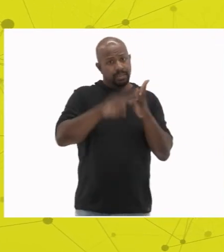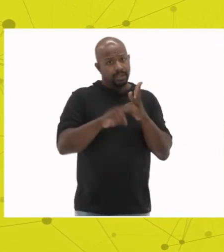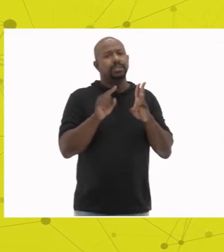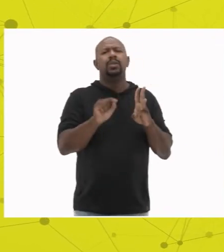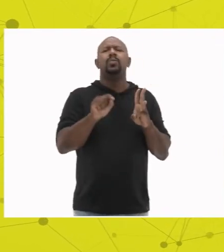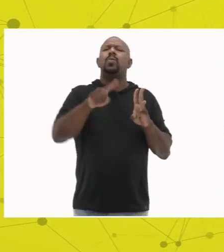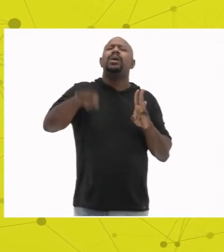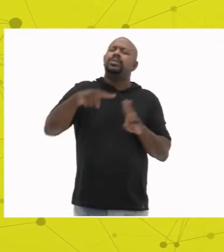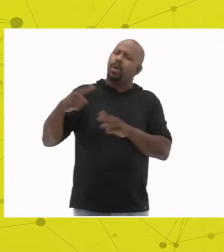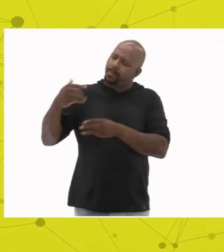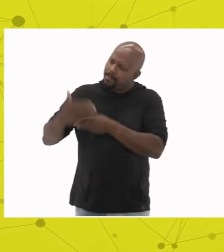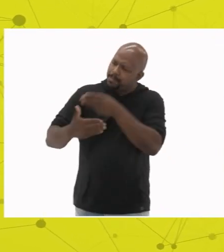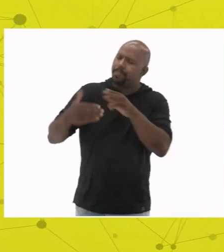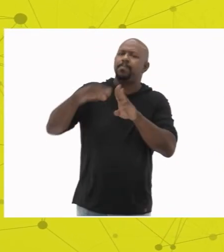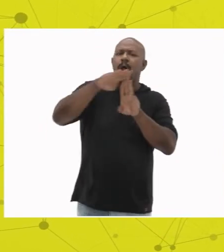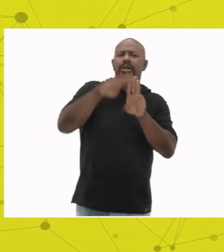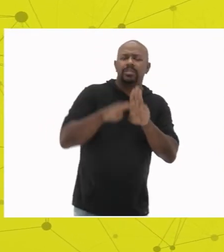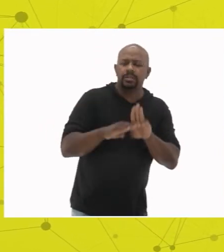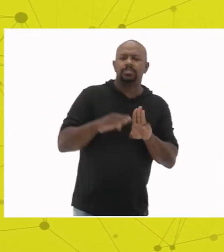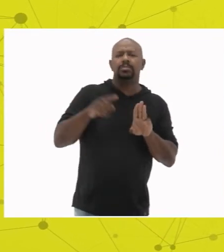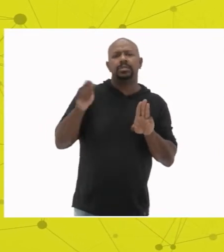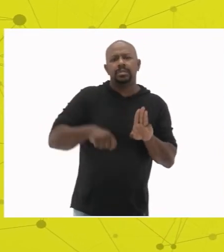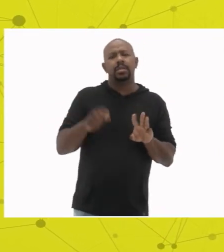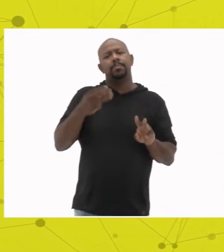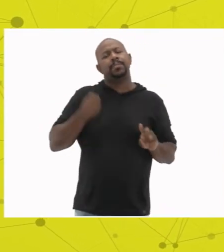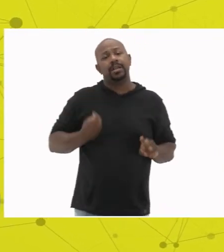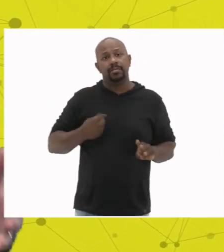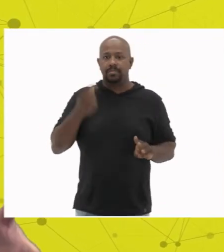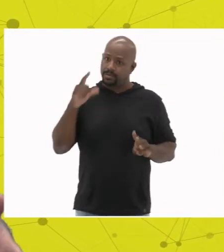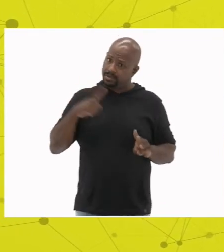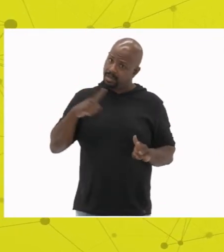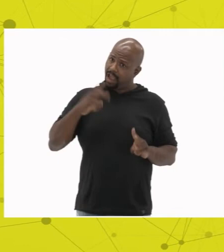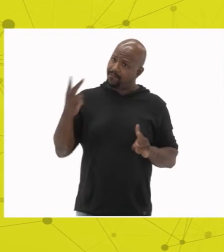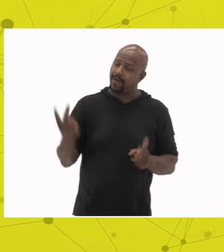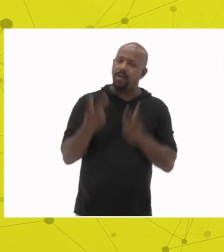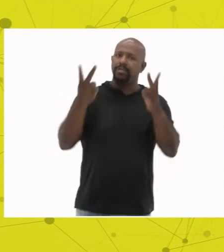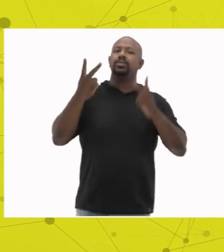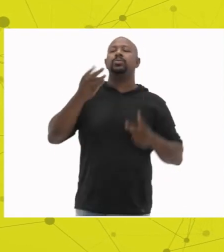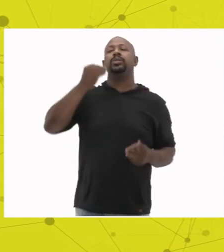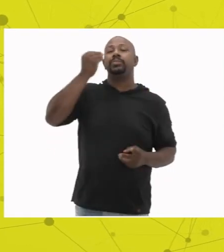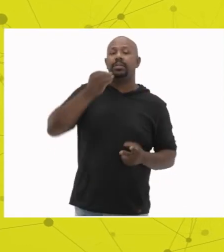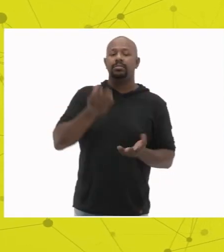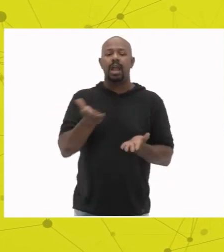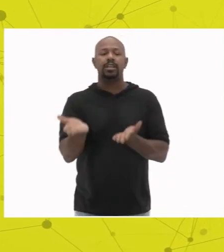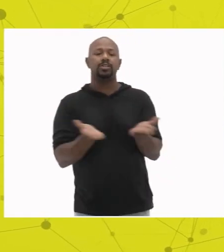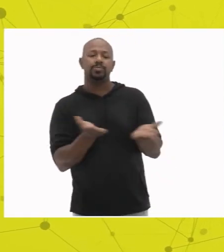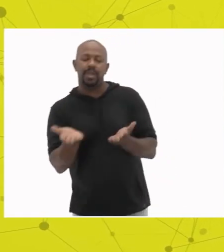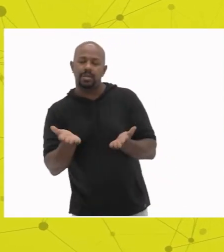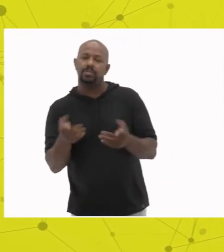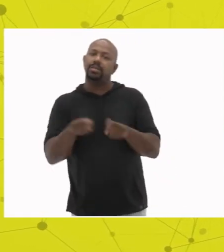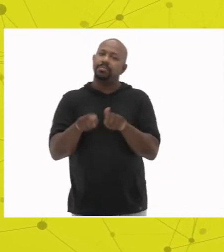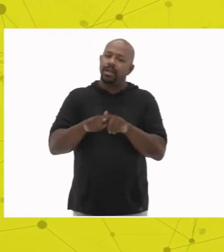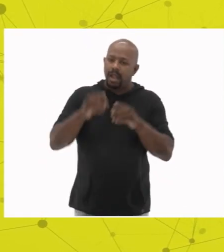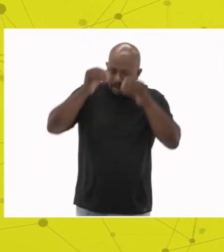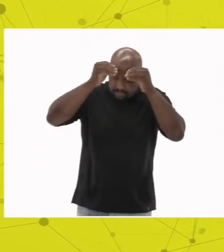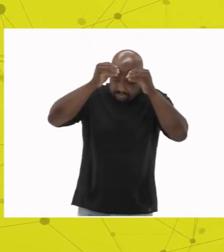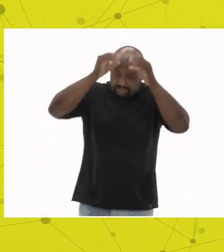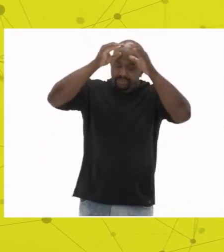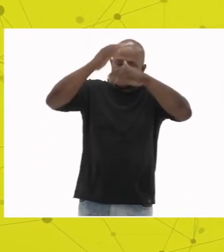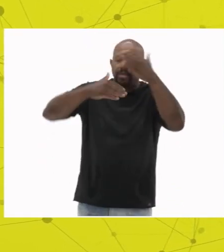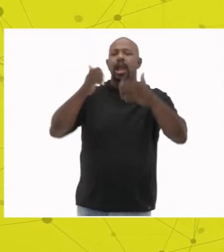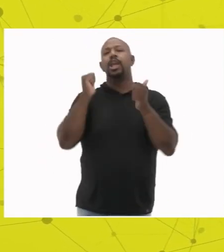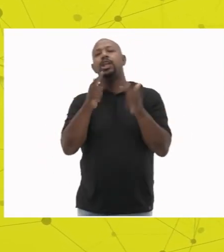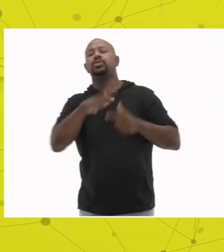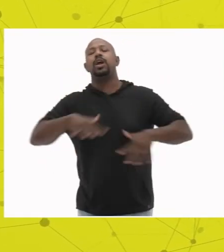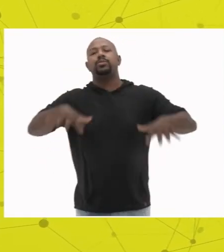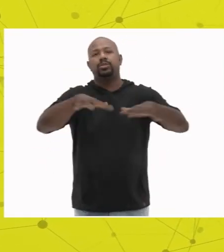E terceiro, quais os procedimentos serão participados para que haja valorização da experiência, no seu atendimento e na construção de conhecimento